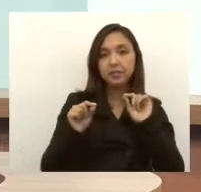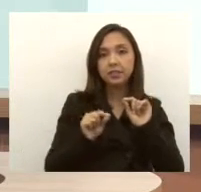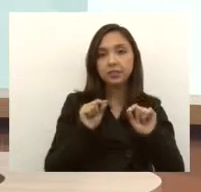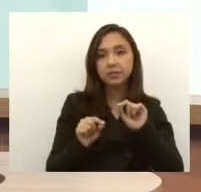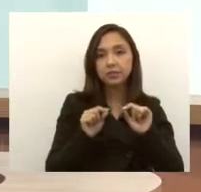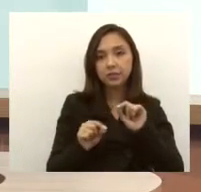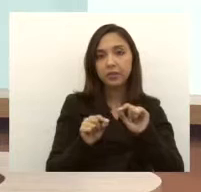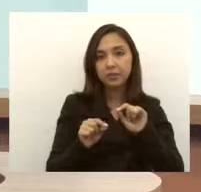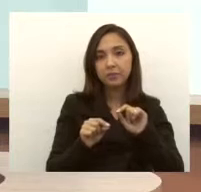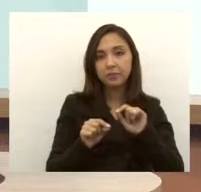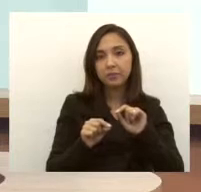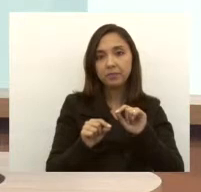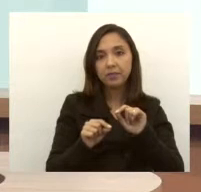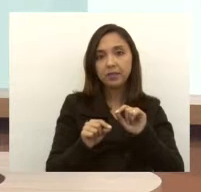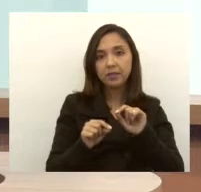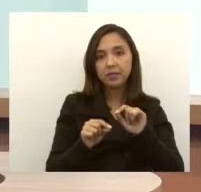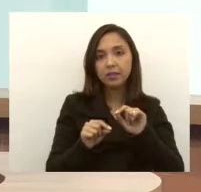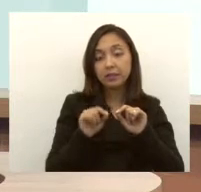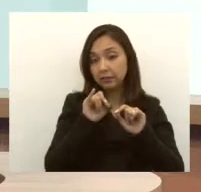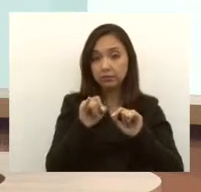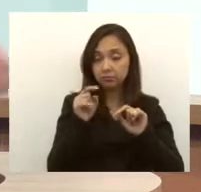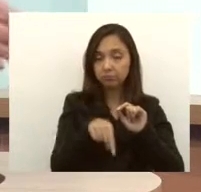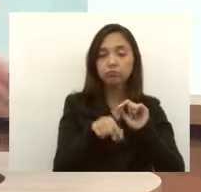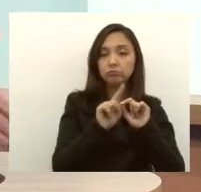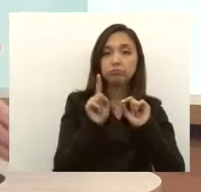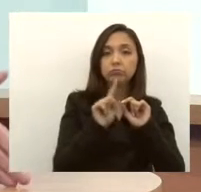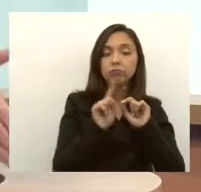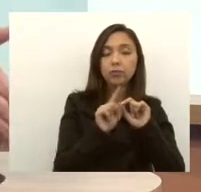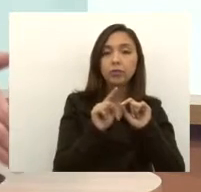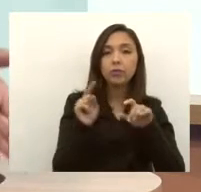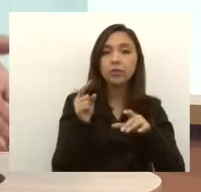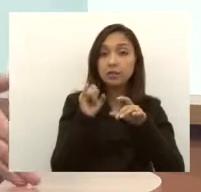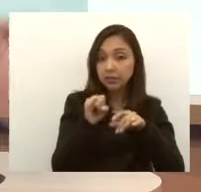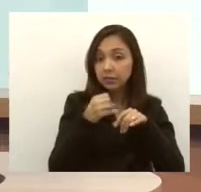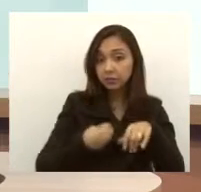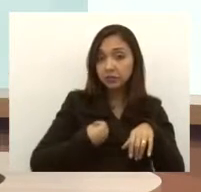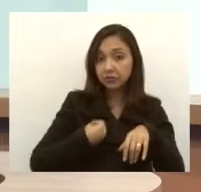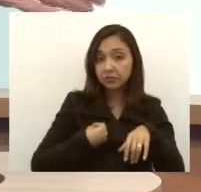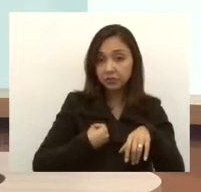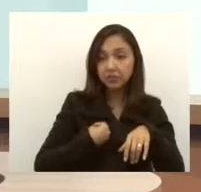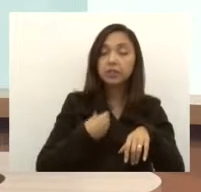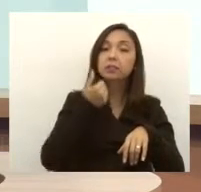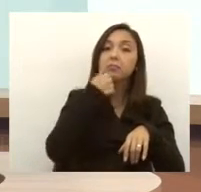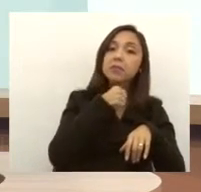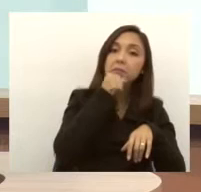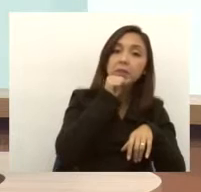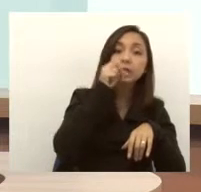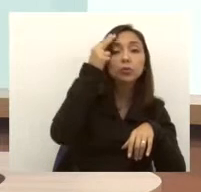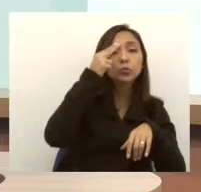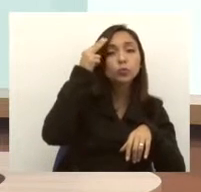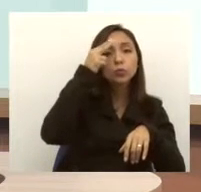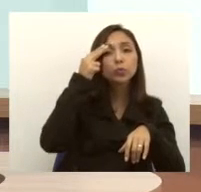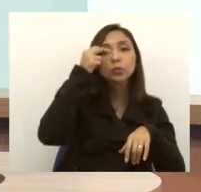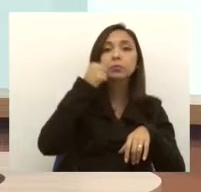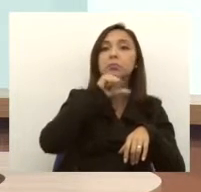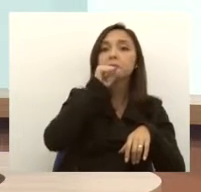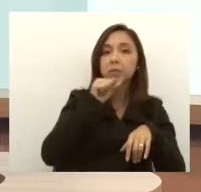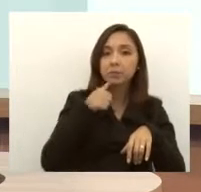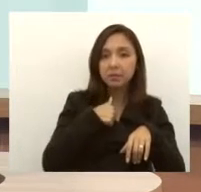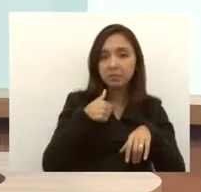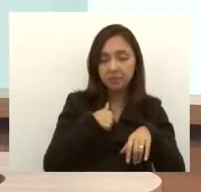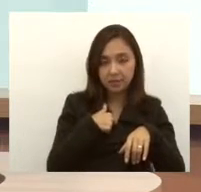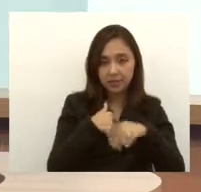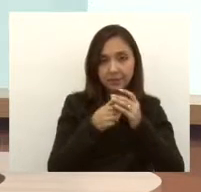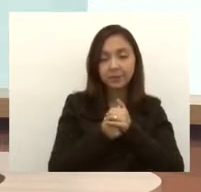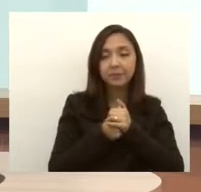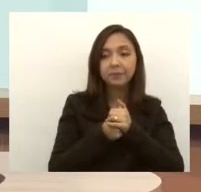também, que faz parte, senão não estaria aqui, e se tivesse viva também estaria aqui, que era minha mãe, que era o sonho dela, a dona Francisca, que você